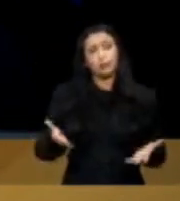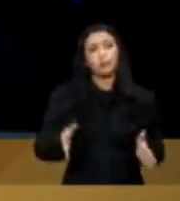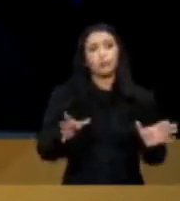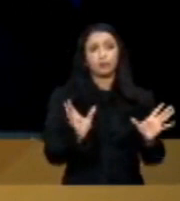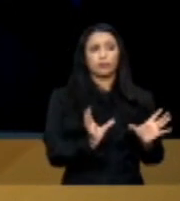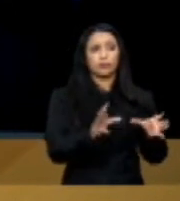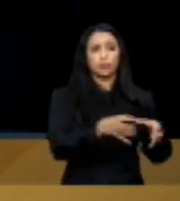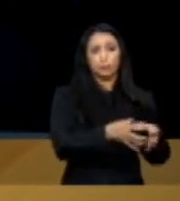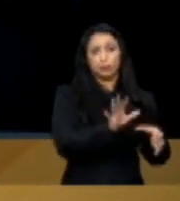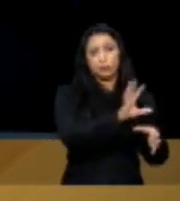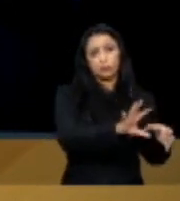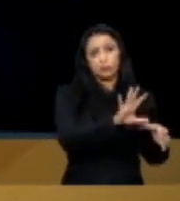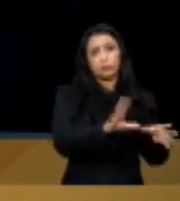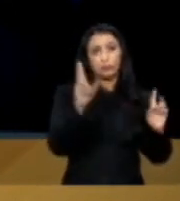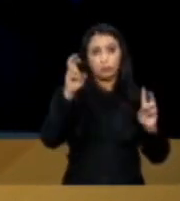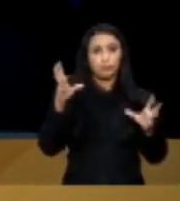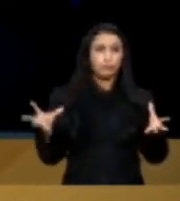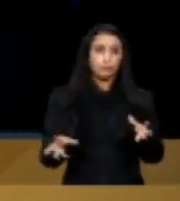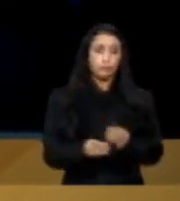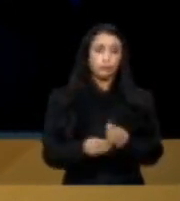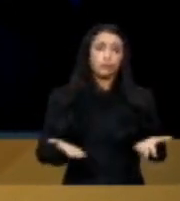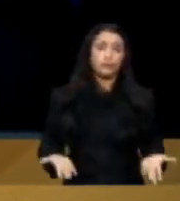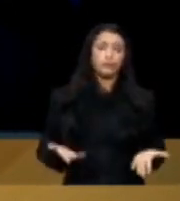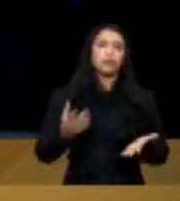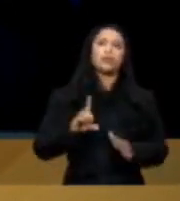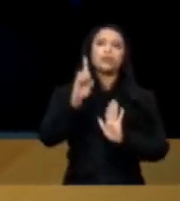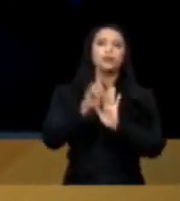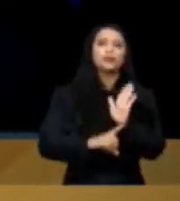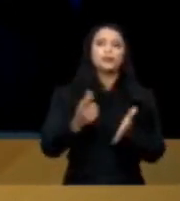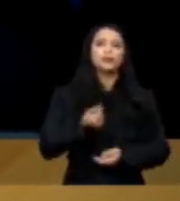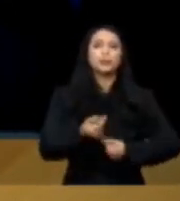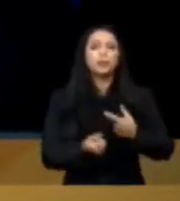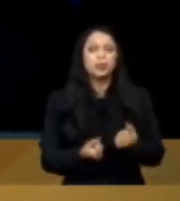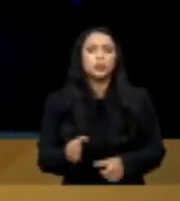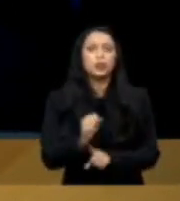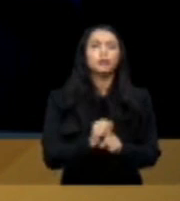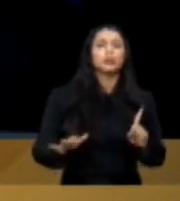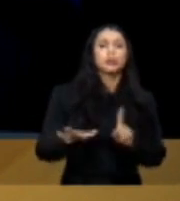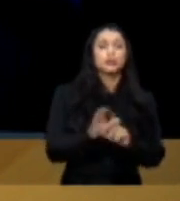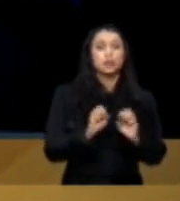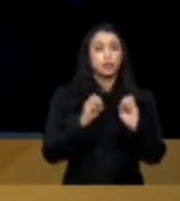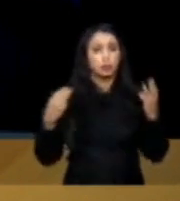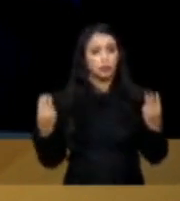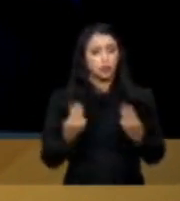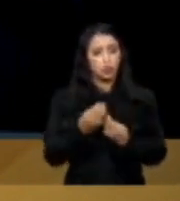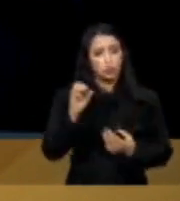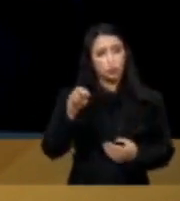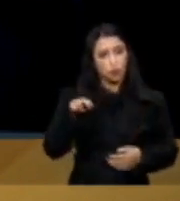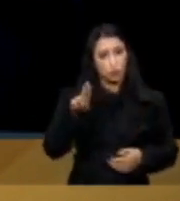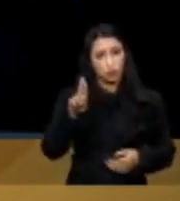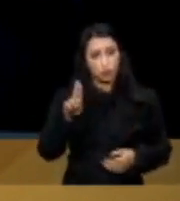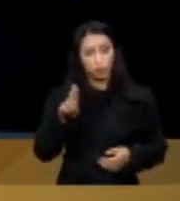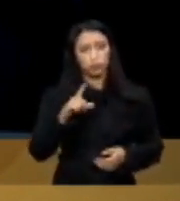territórios. Fecho aspas. O Pacto Internacional dos Direitos Econômicos, Sociais e Culturais da ONU prevê,